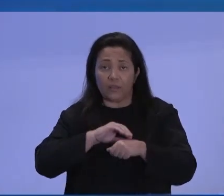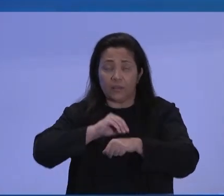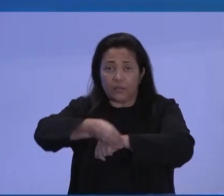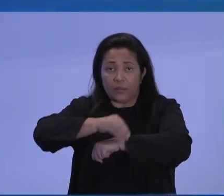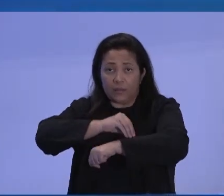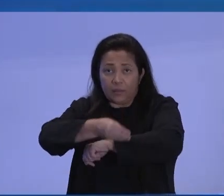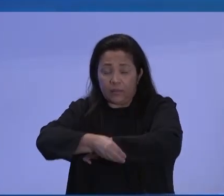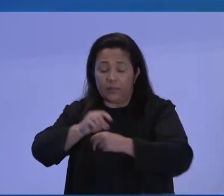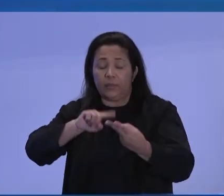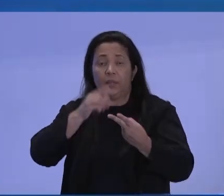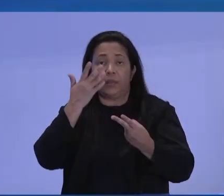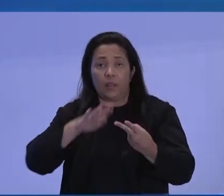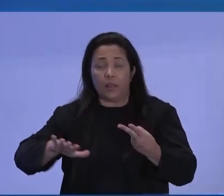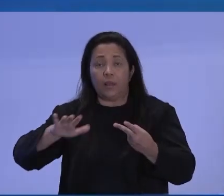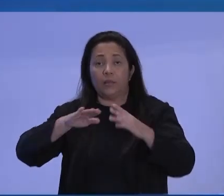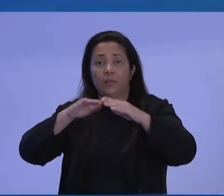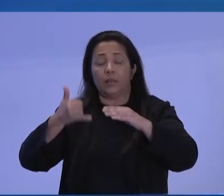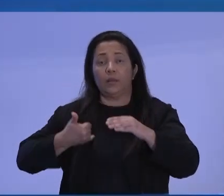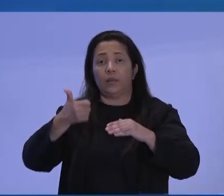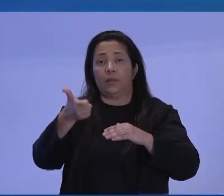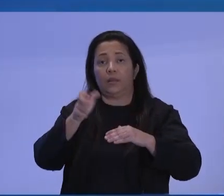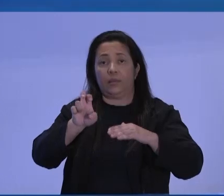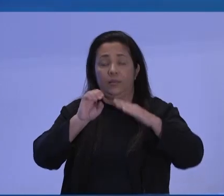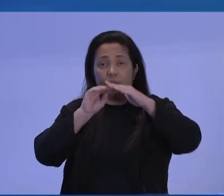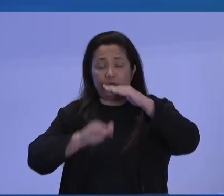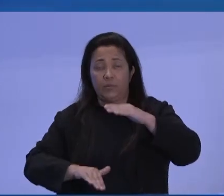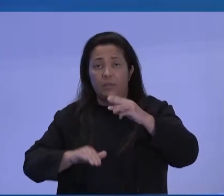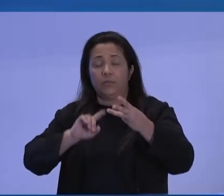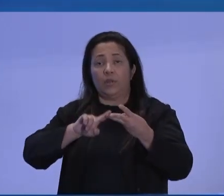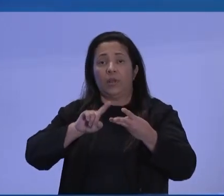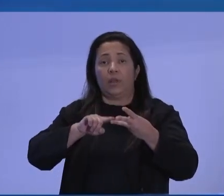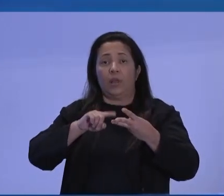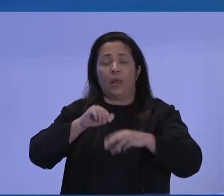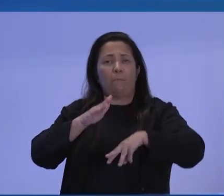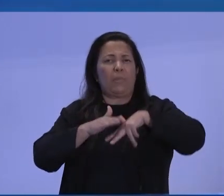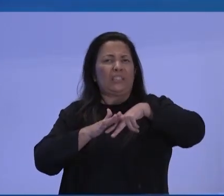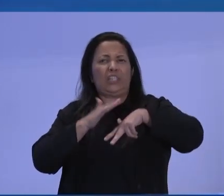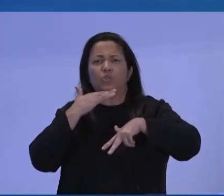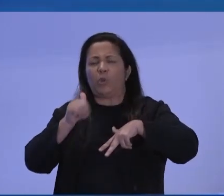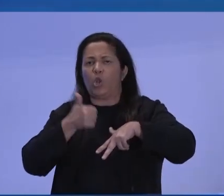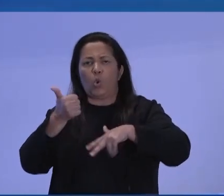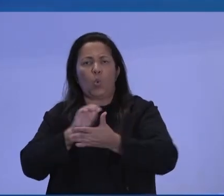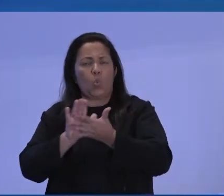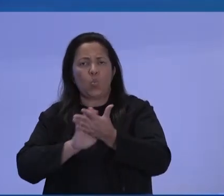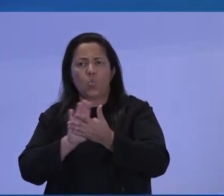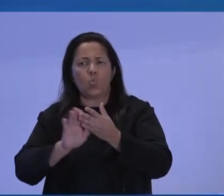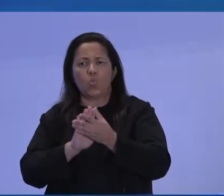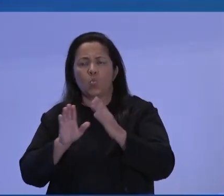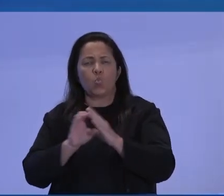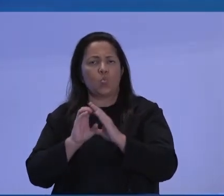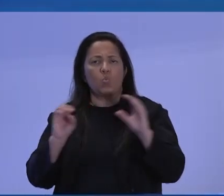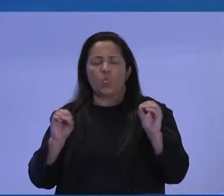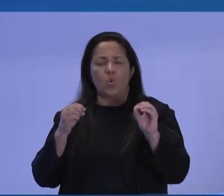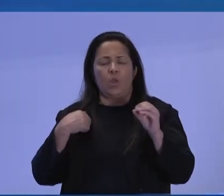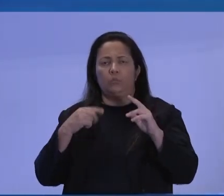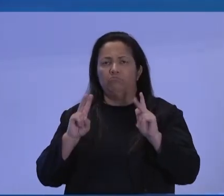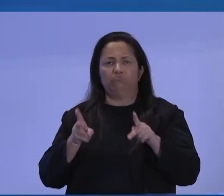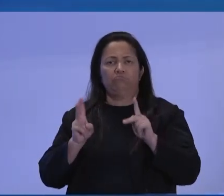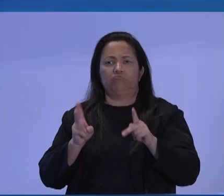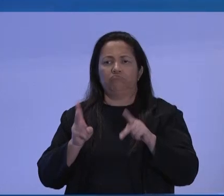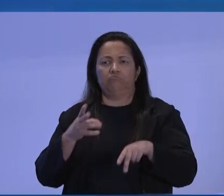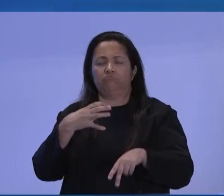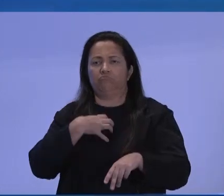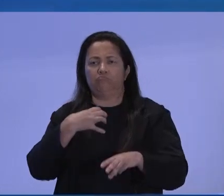menores de 15 anos, casos que não apresentem melhora clínica ao final do tratamento padrão ou que possuem lesões ativas da doença